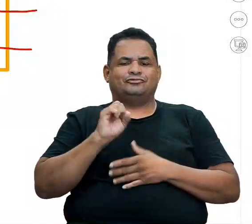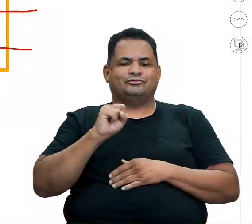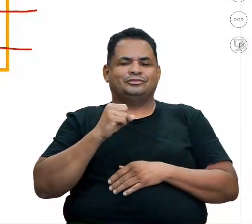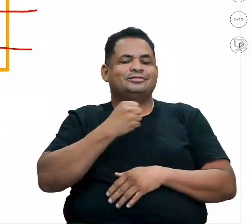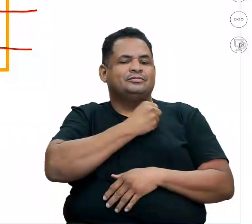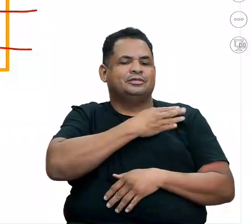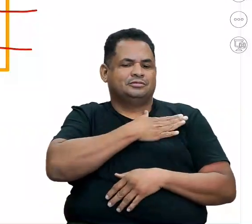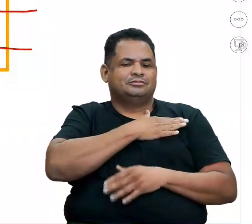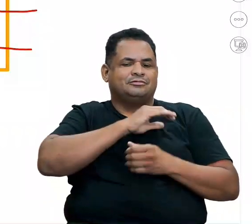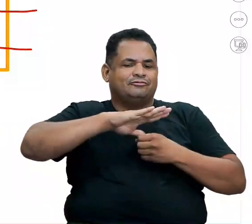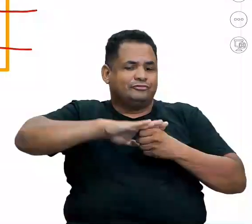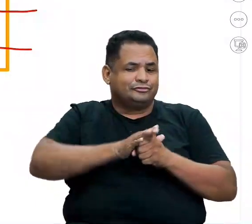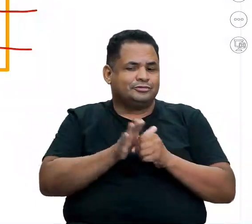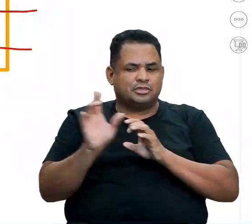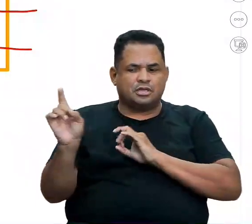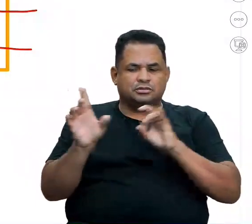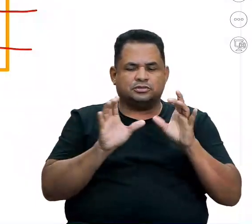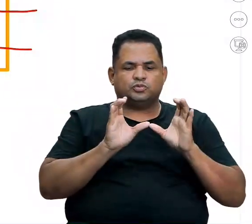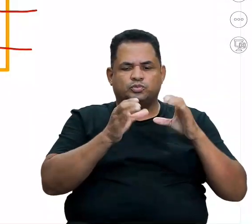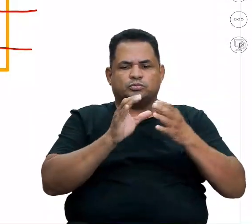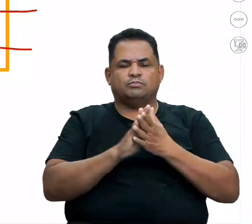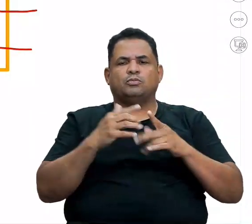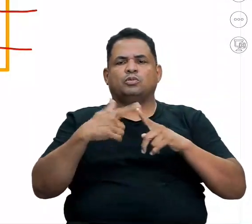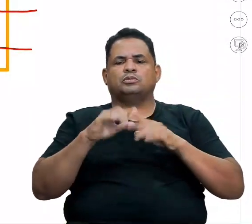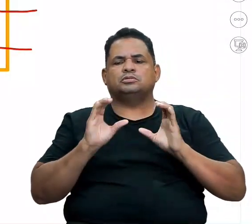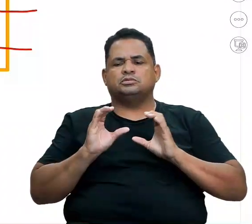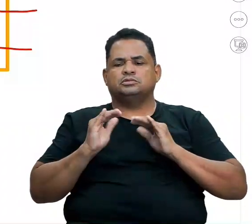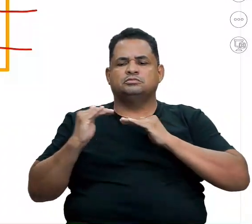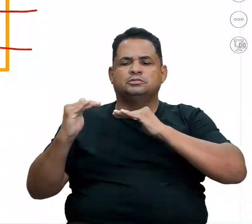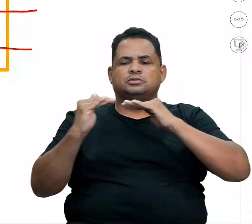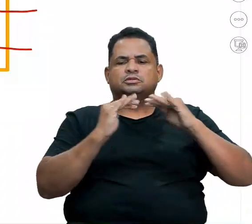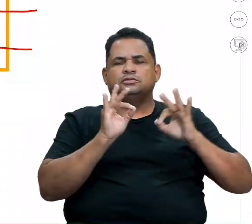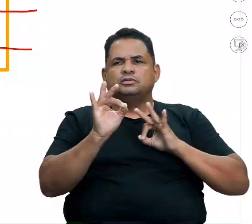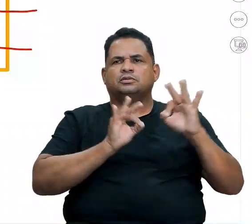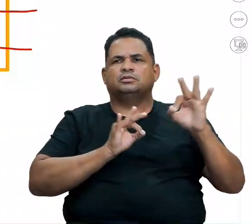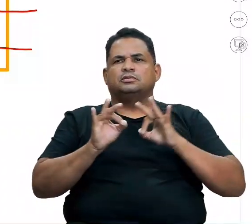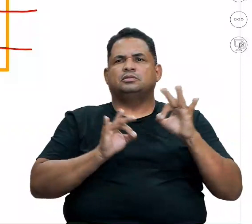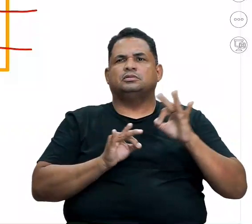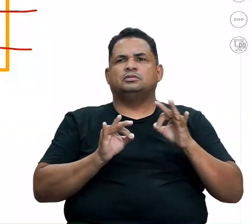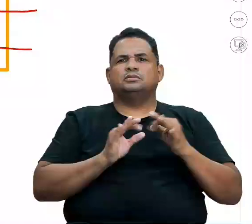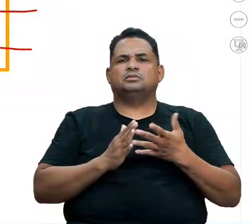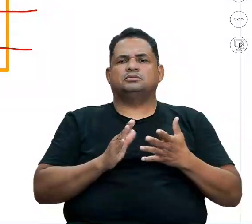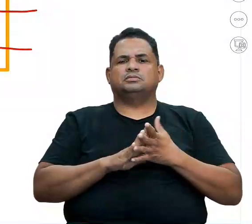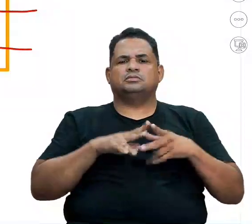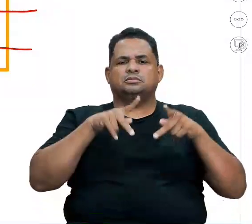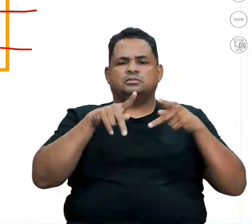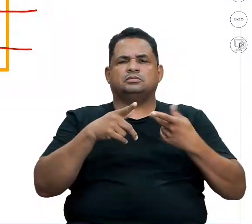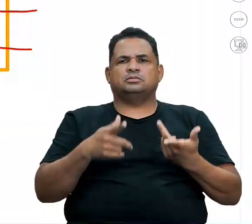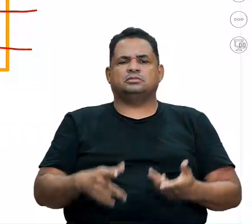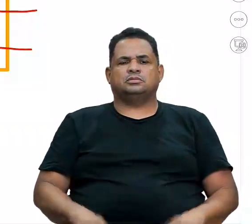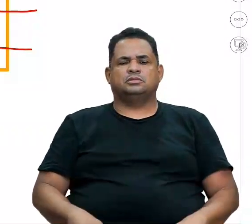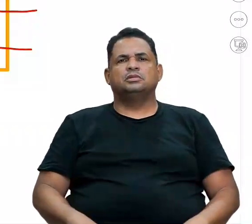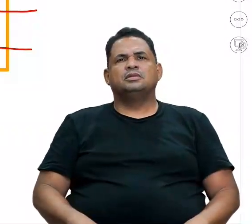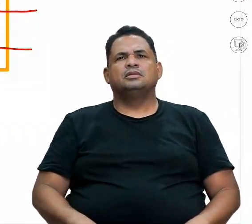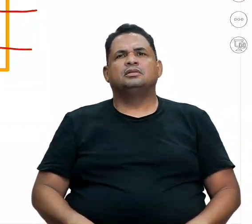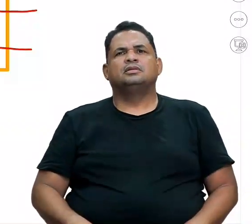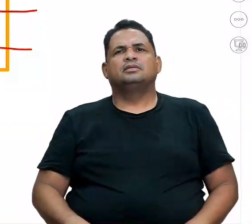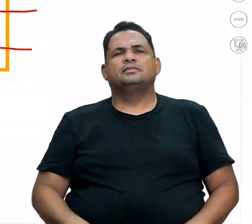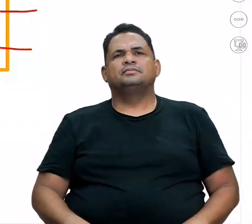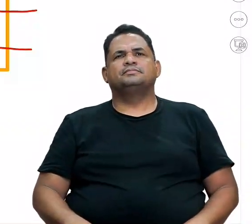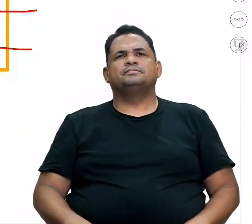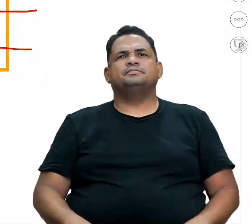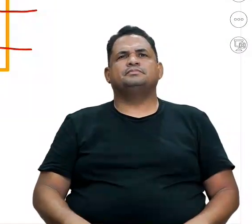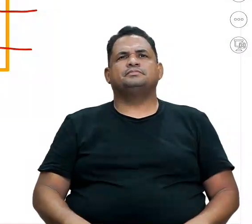discriminar esses grupos. Porque esses padrões, eles foram criados, né, de civilização, inclusive ali com